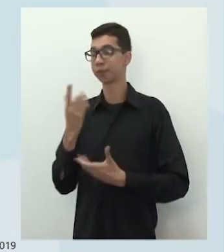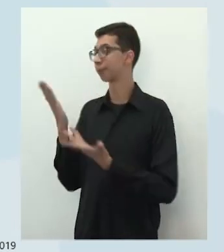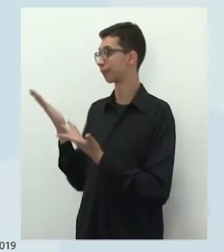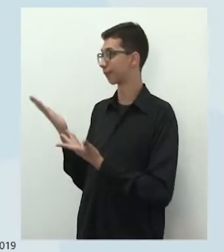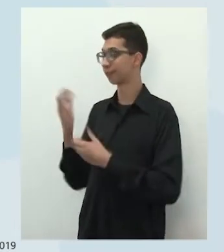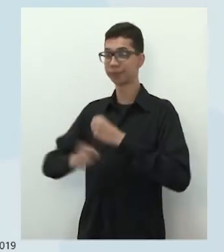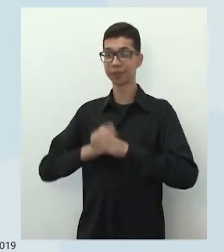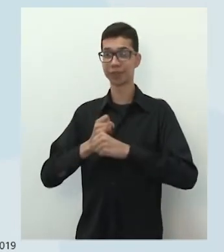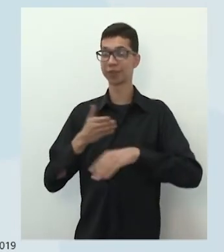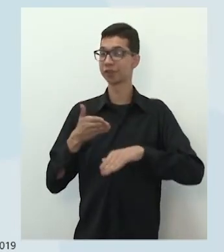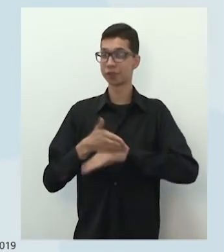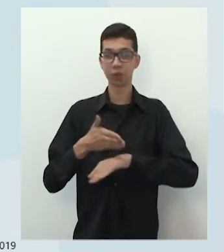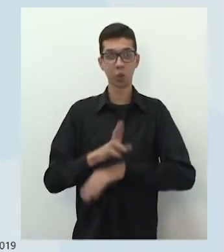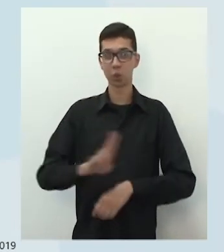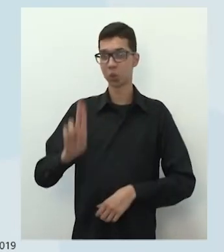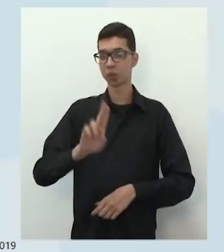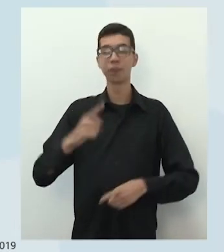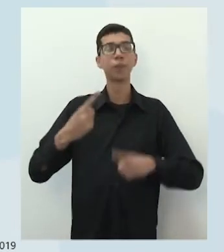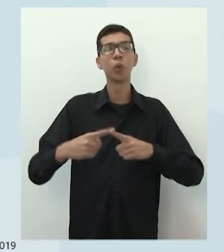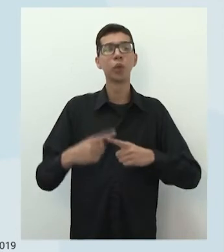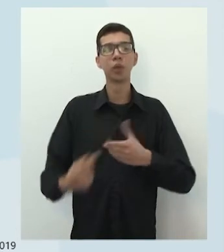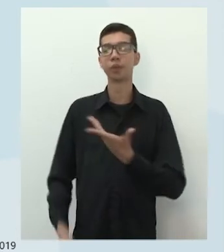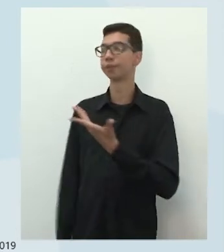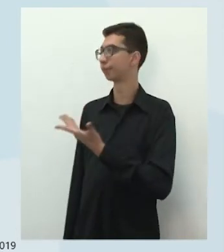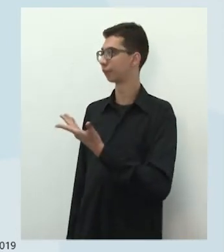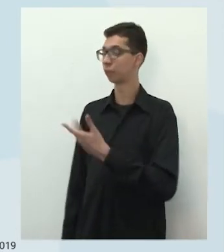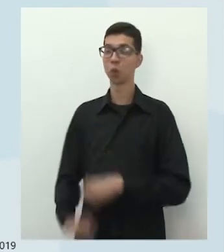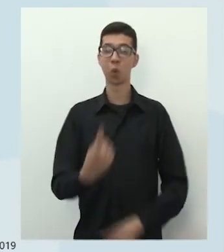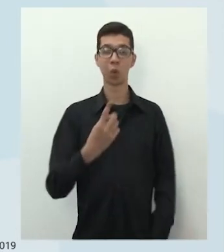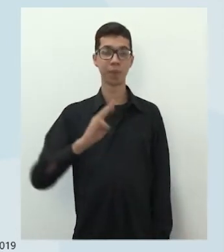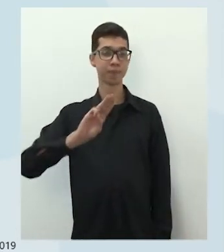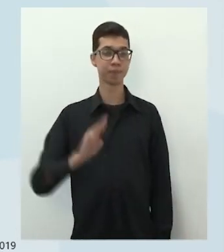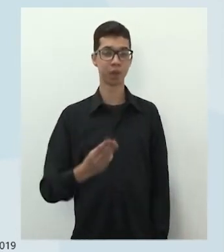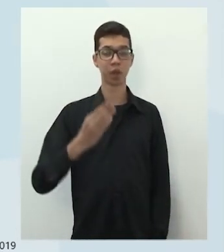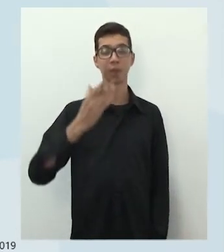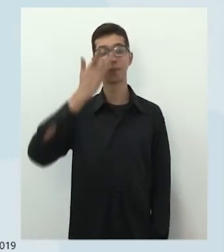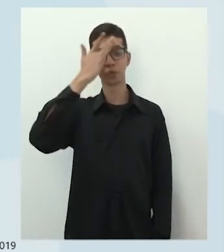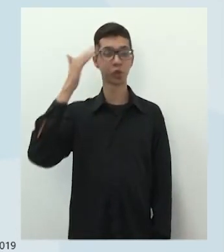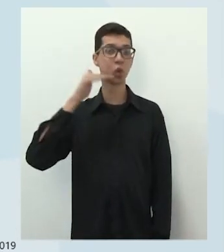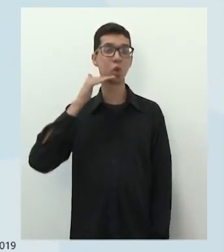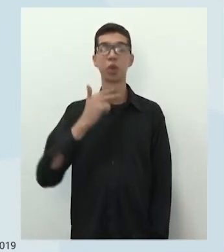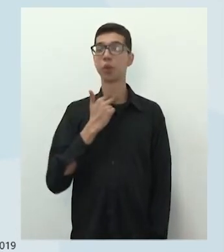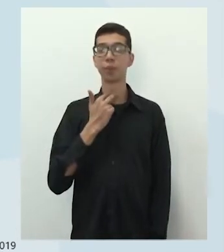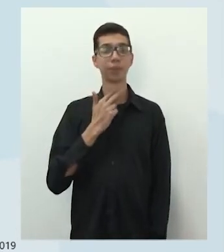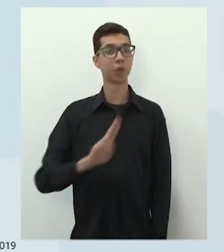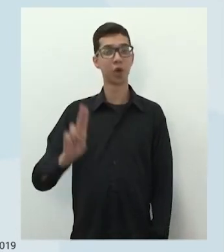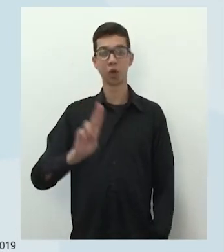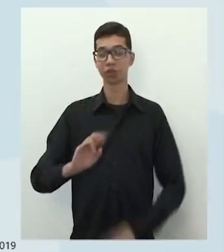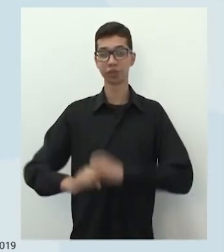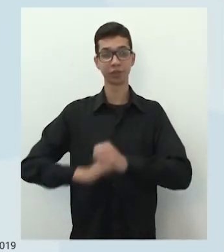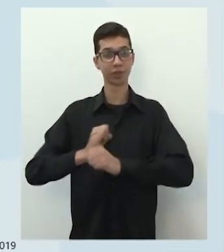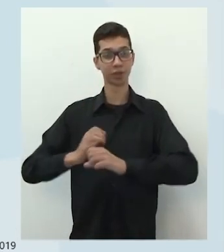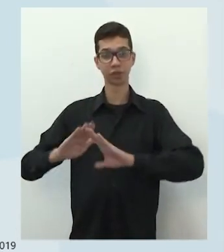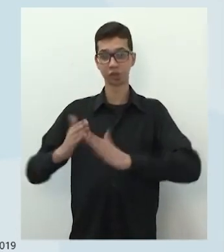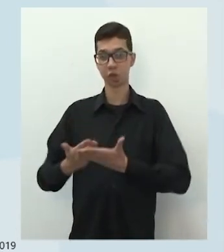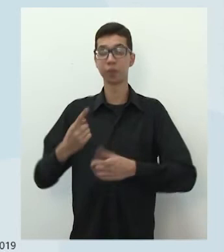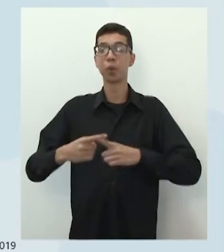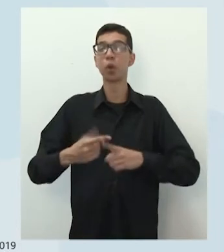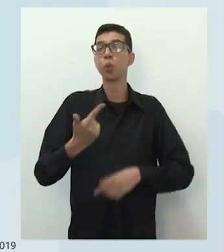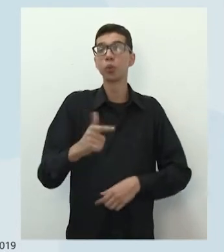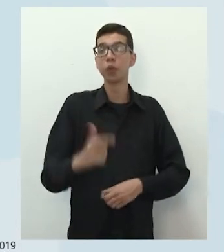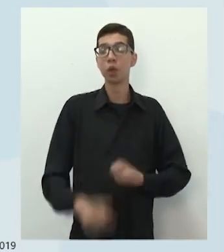isso adolescentes, turma. Olha o nosso papel em educação digital. Olha o nosso papel em letramento